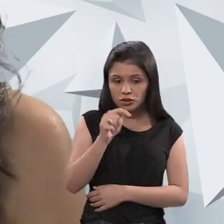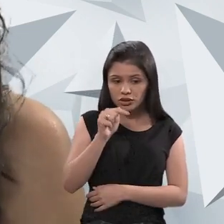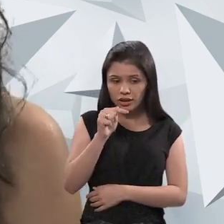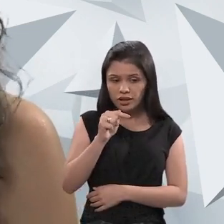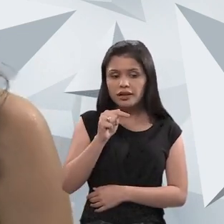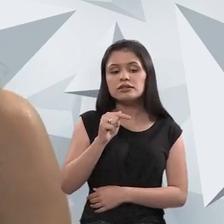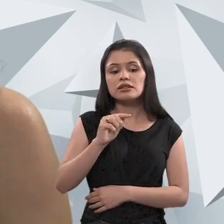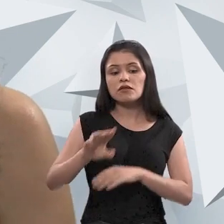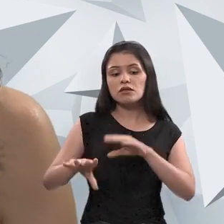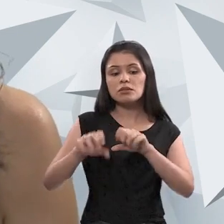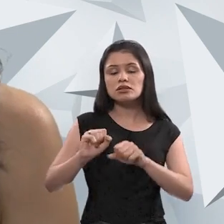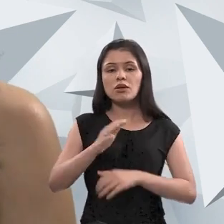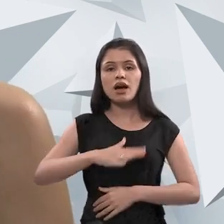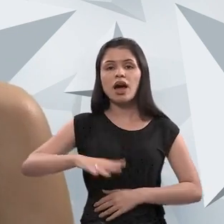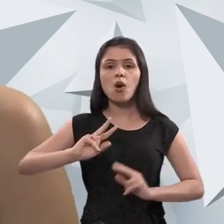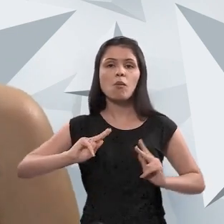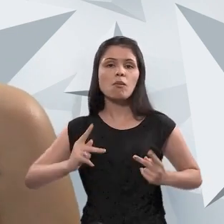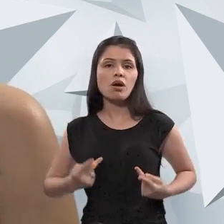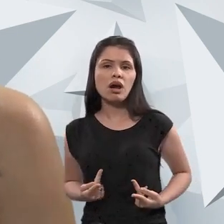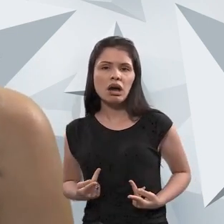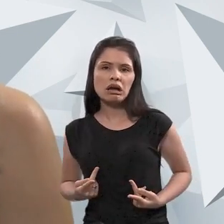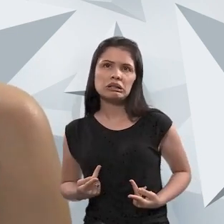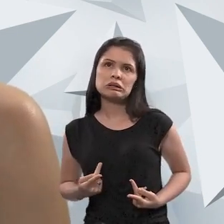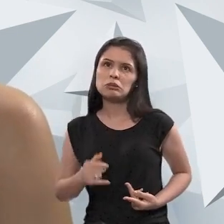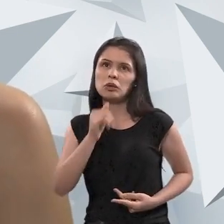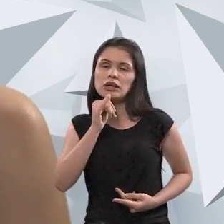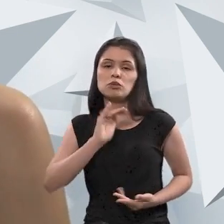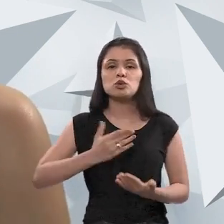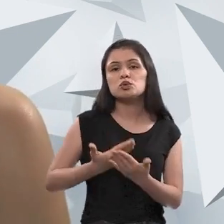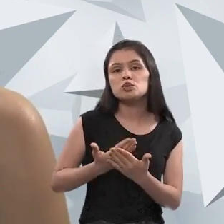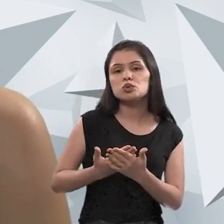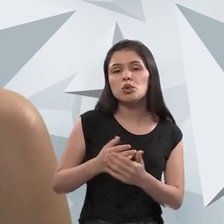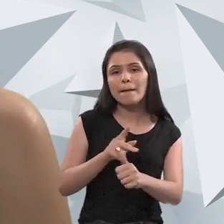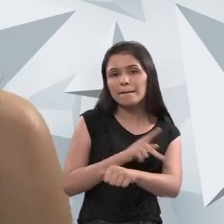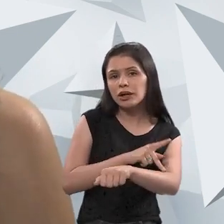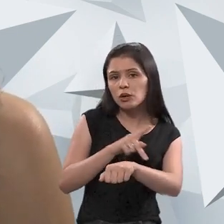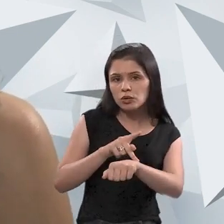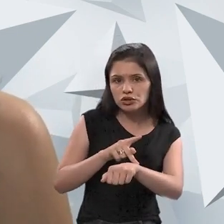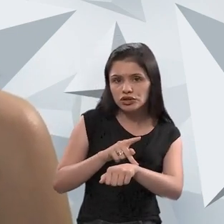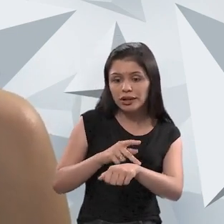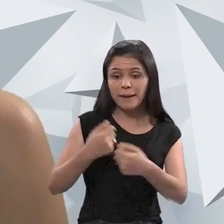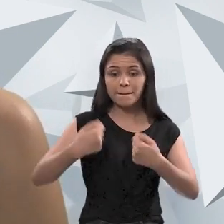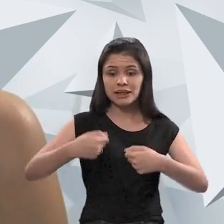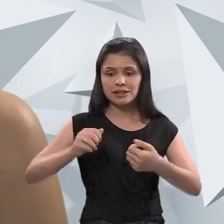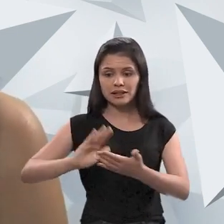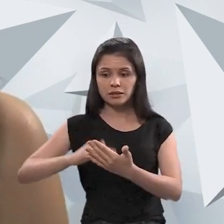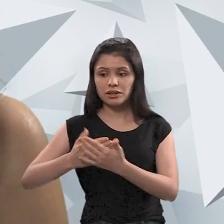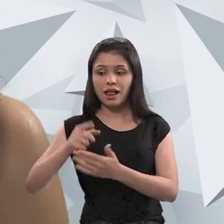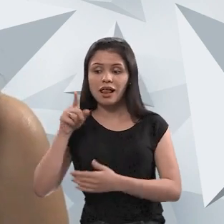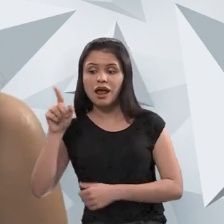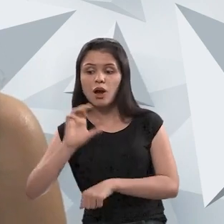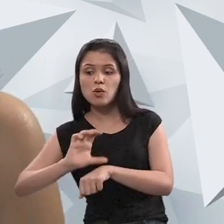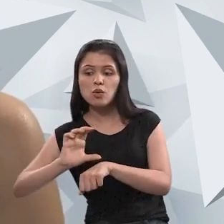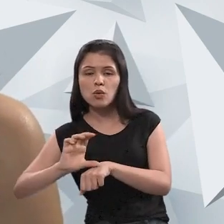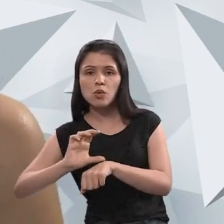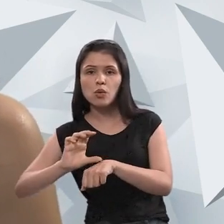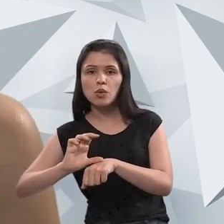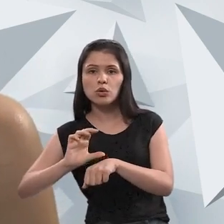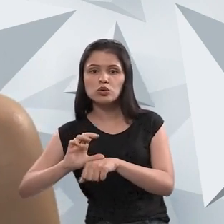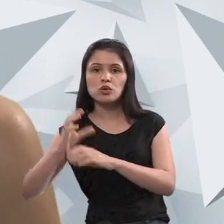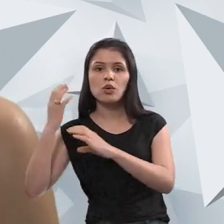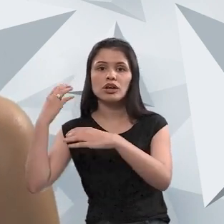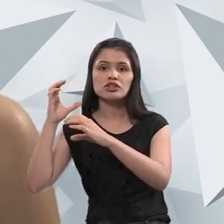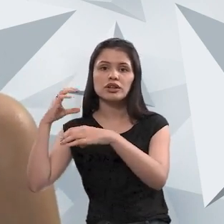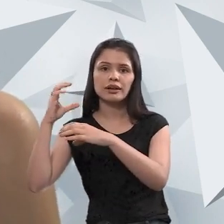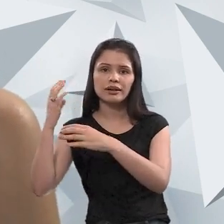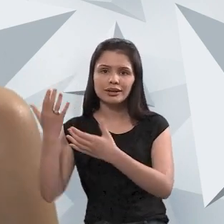estudou pedagogia, e aí ele vai interpretar num curso de engenharia. Então, esse é um desafio, né? Ele não tem